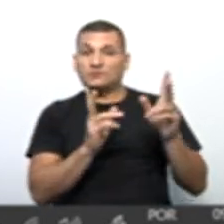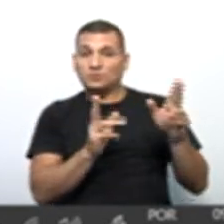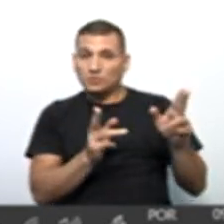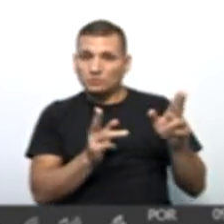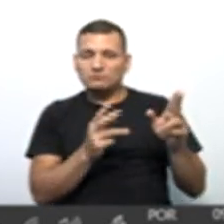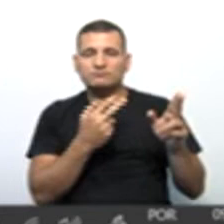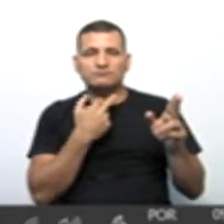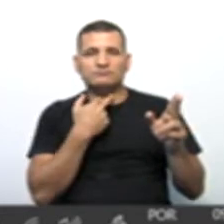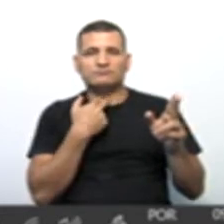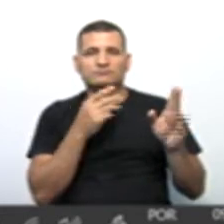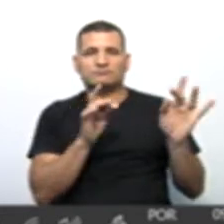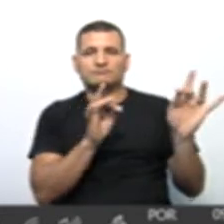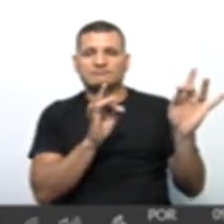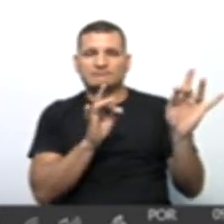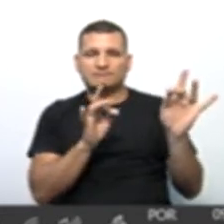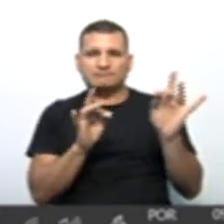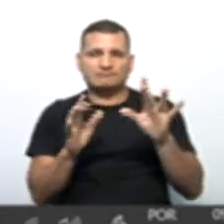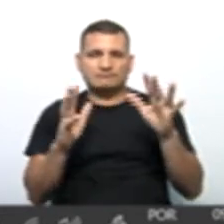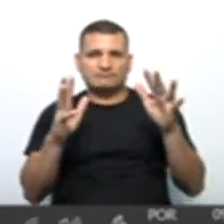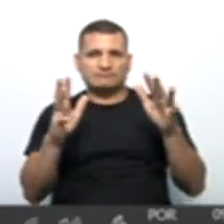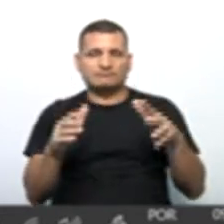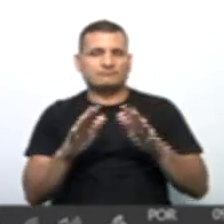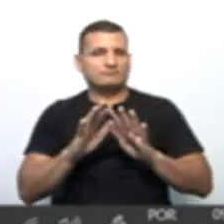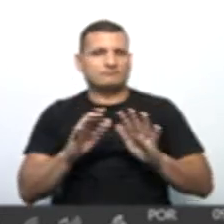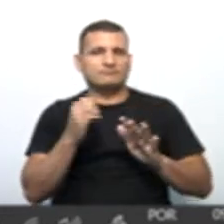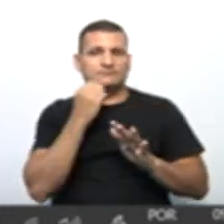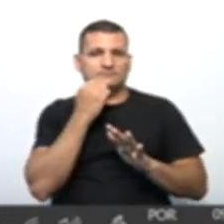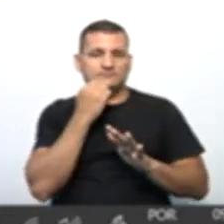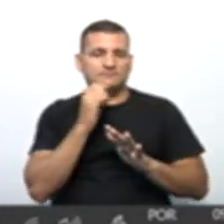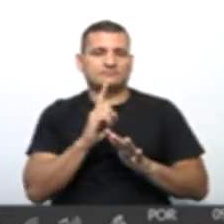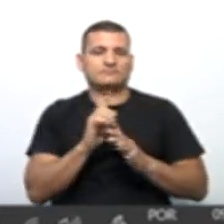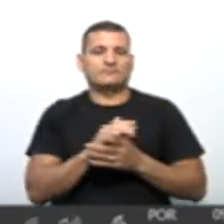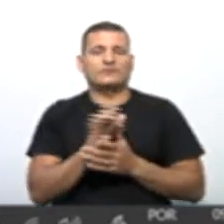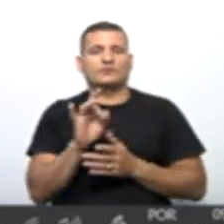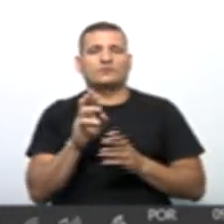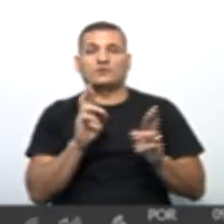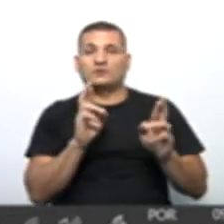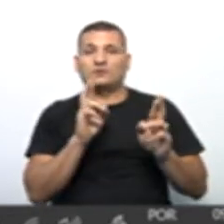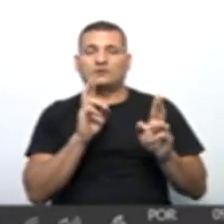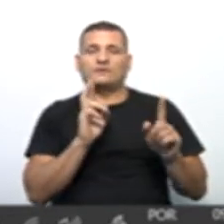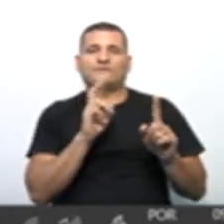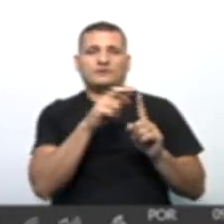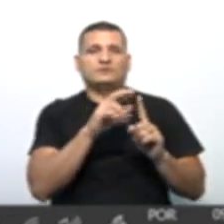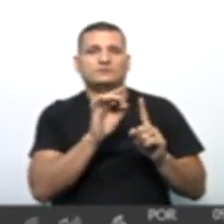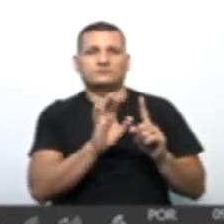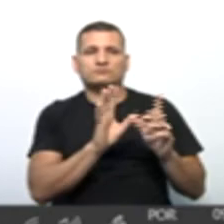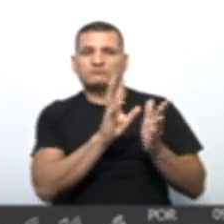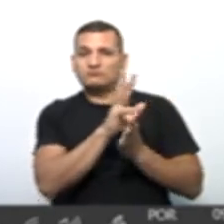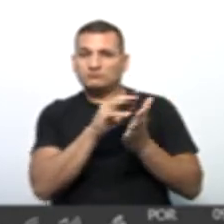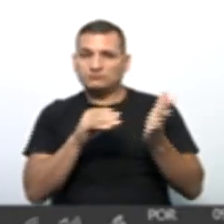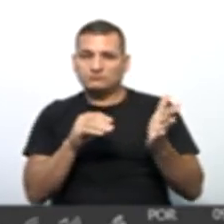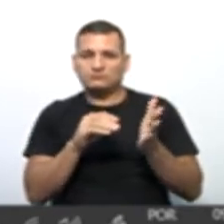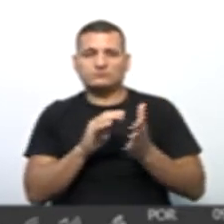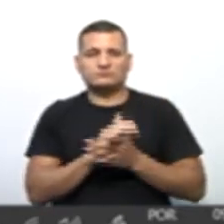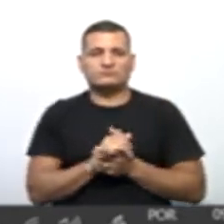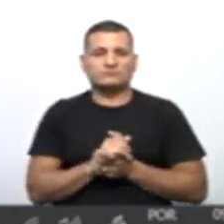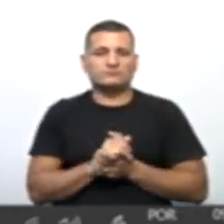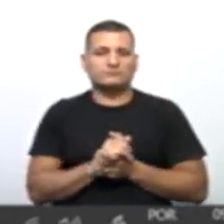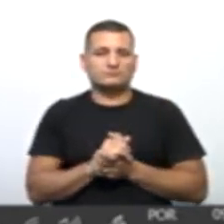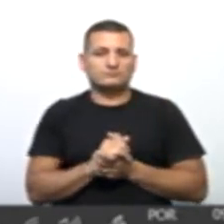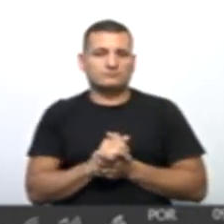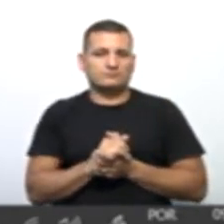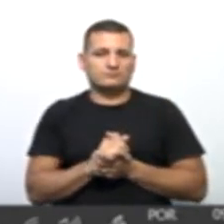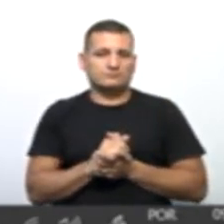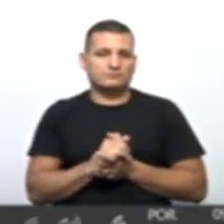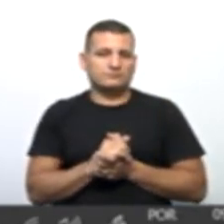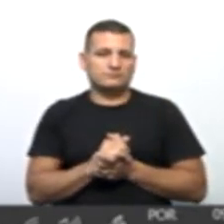vai colar na cara dura não pode ter uma referência de como não um tempo você acha bonito que achou